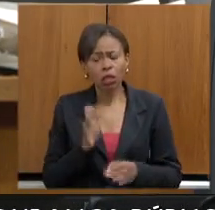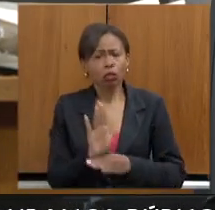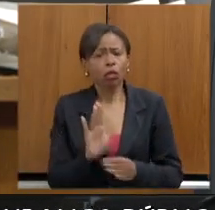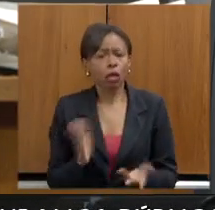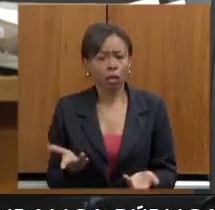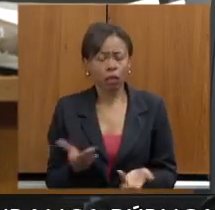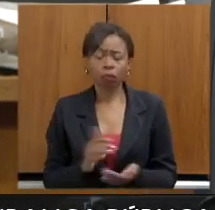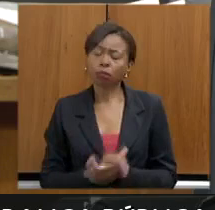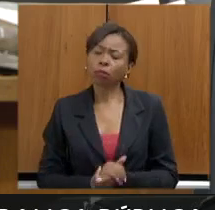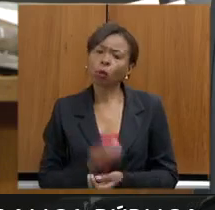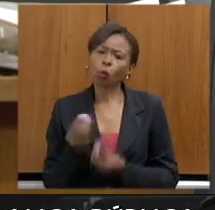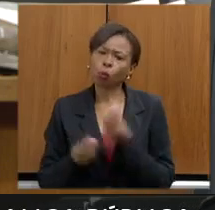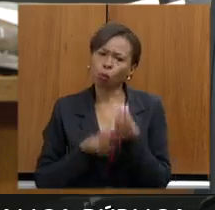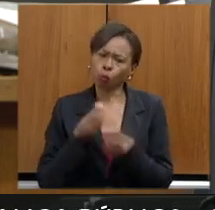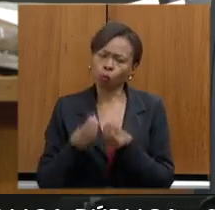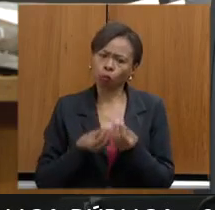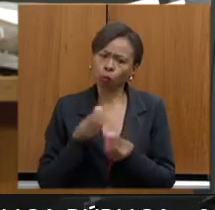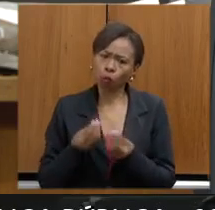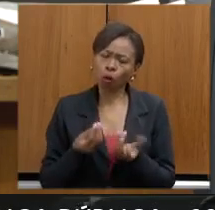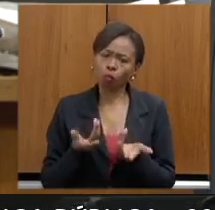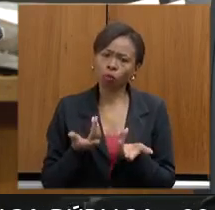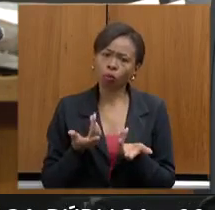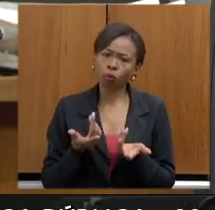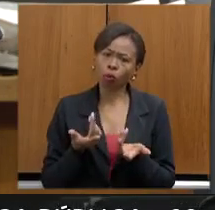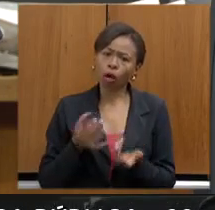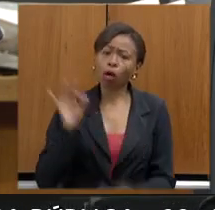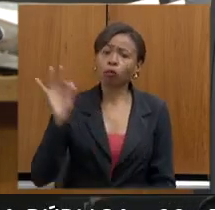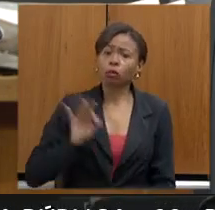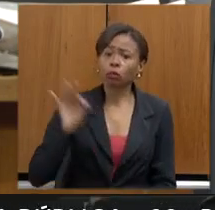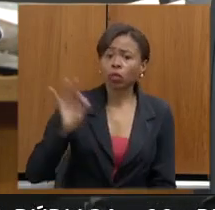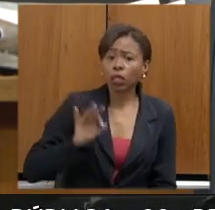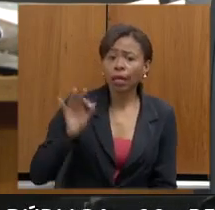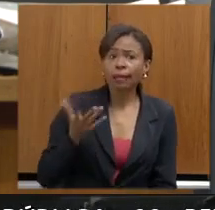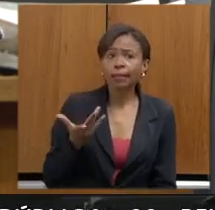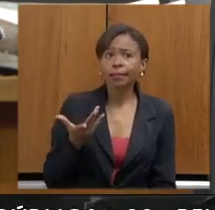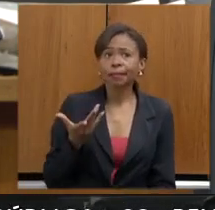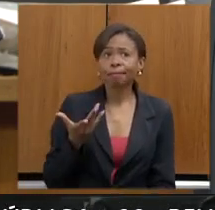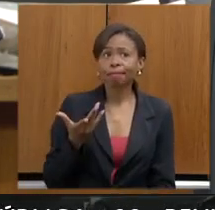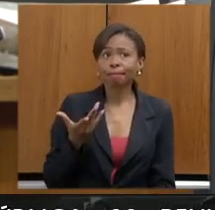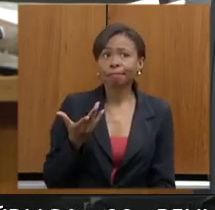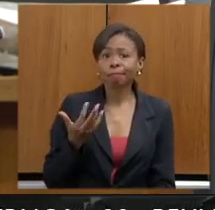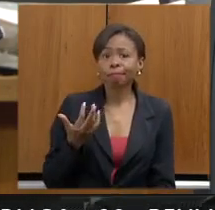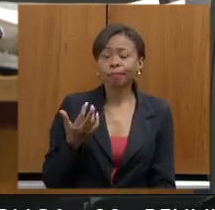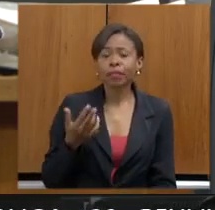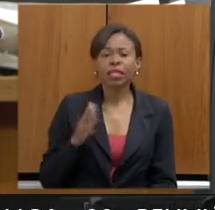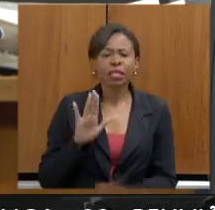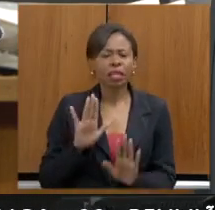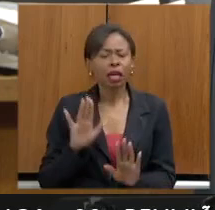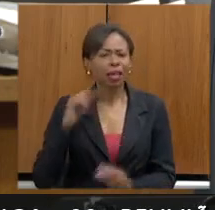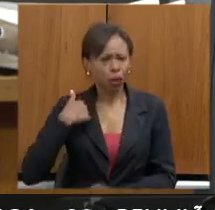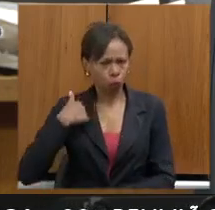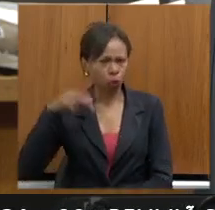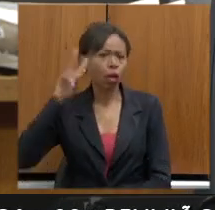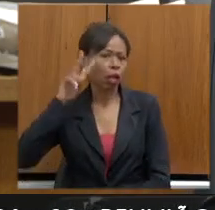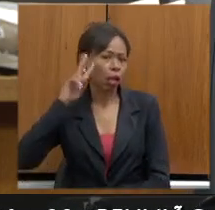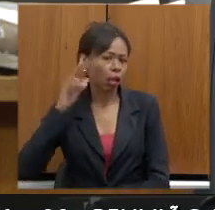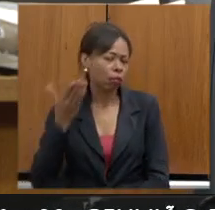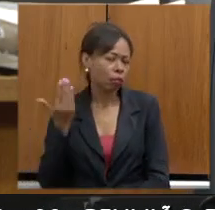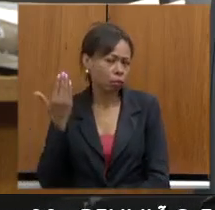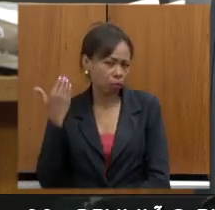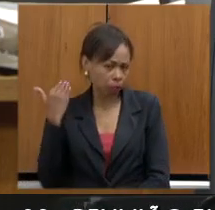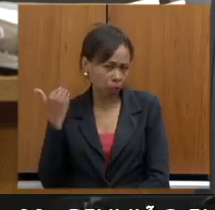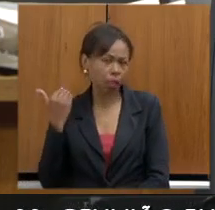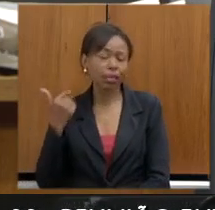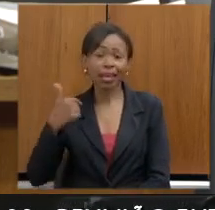pensado a colocação das frações em relação eu lembro um tempo